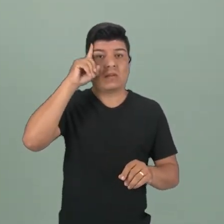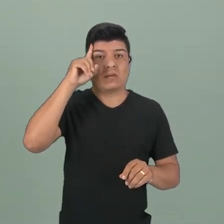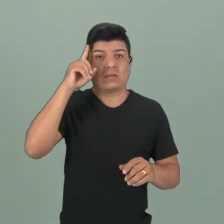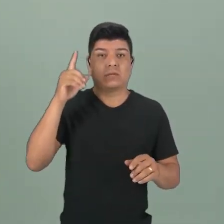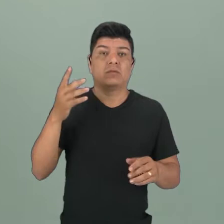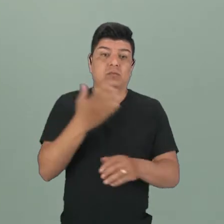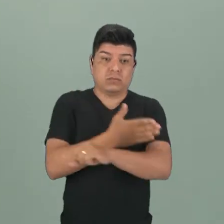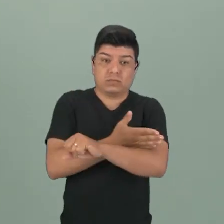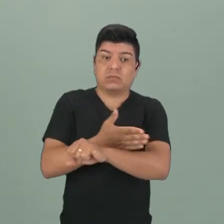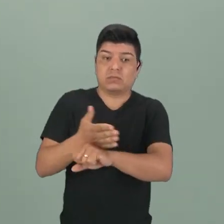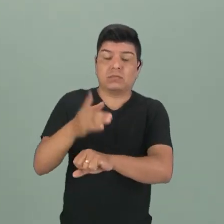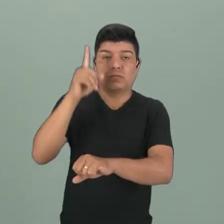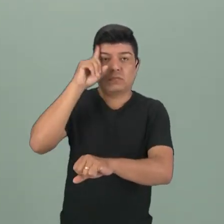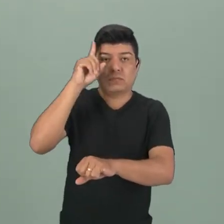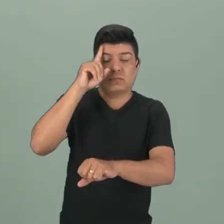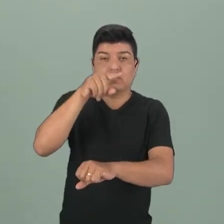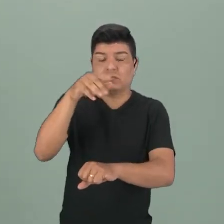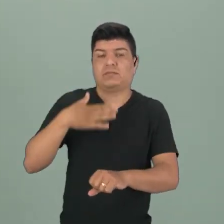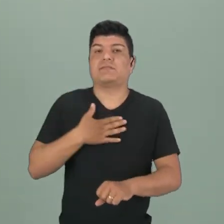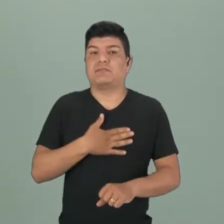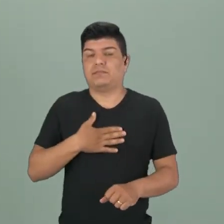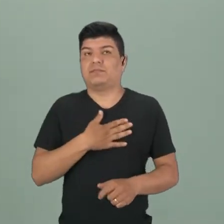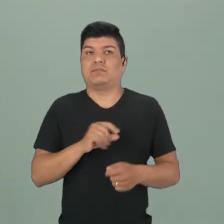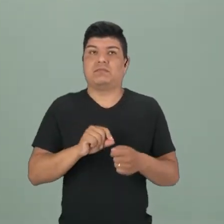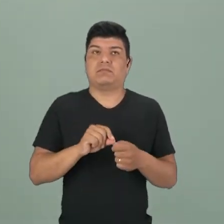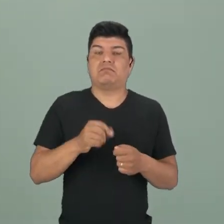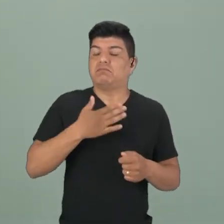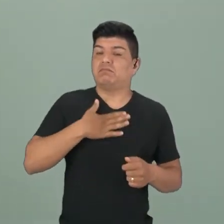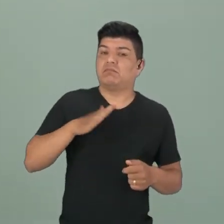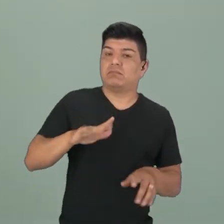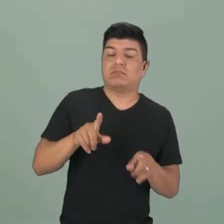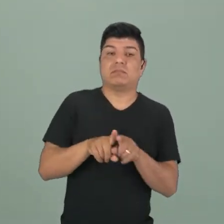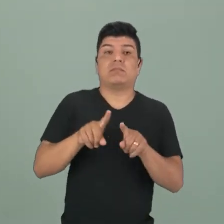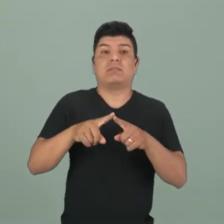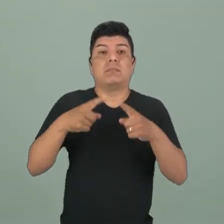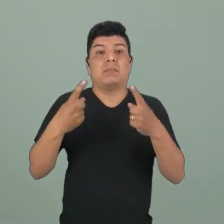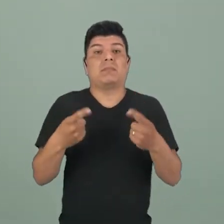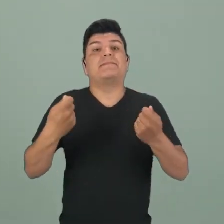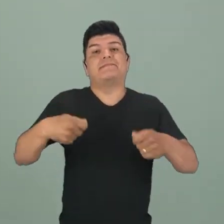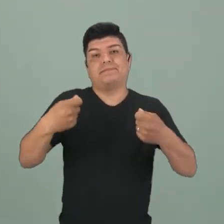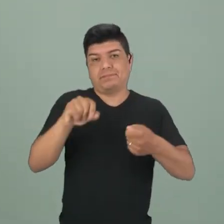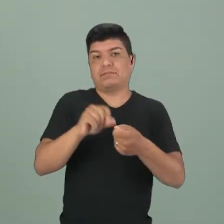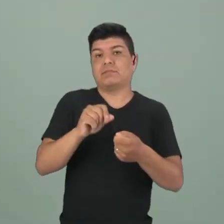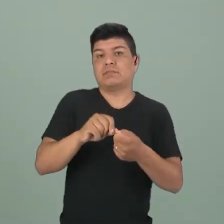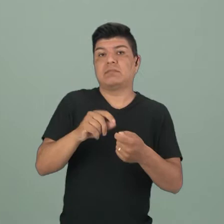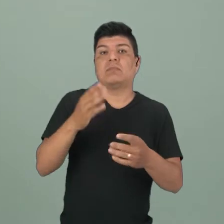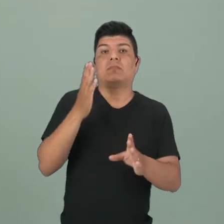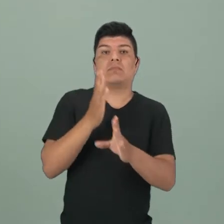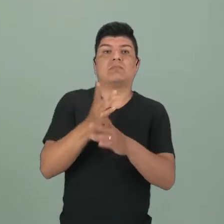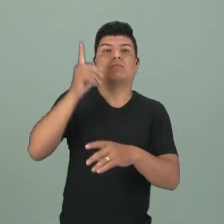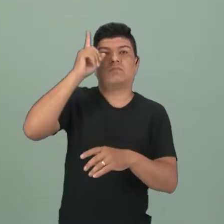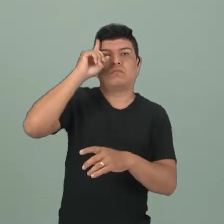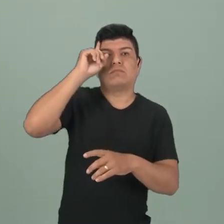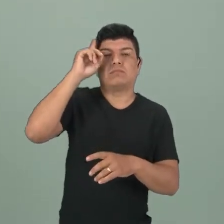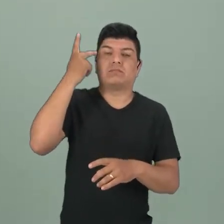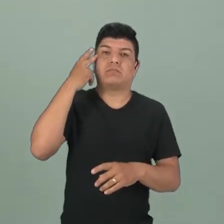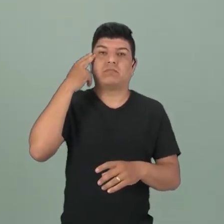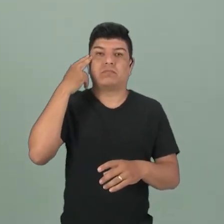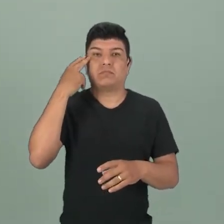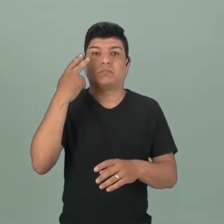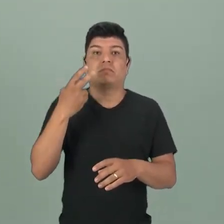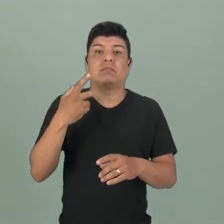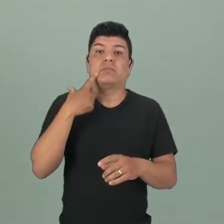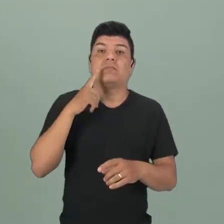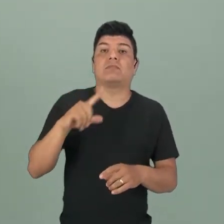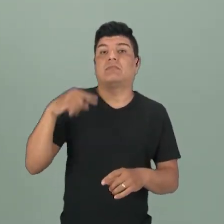hábitos diários que vocês gostam de fazer ou que não gostam de fazer, mas tem que fazer porque faz parte da sua rotina. Então, na língua espanhola,